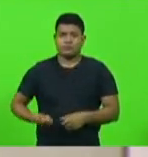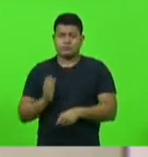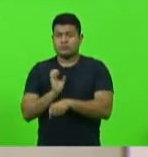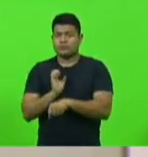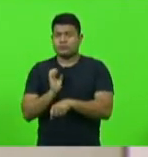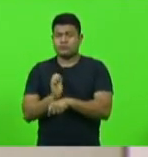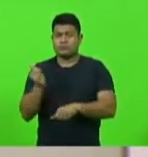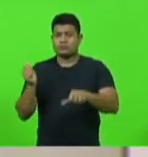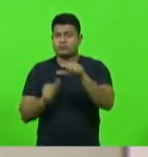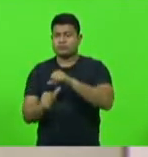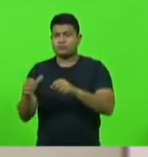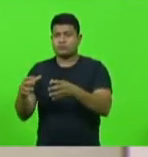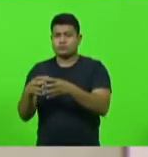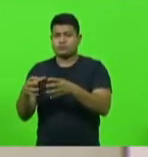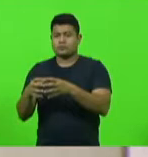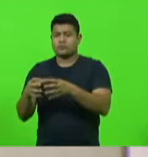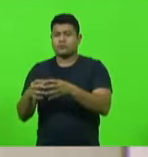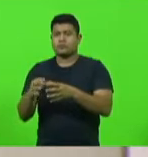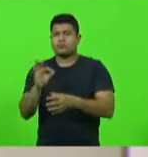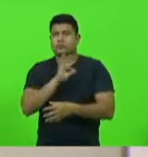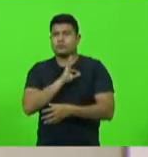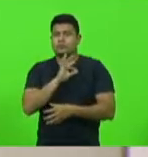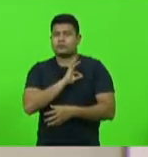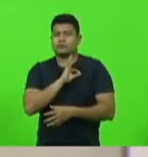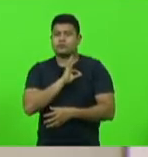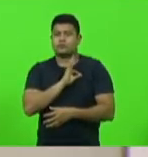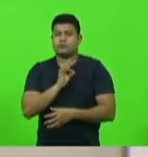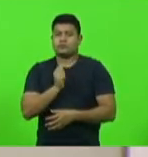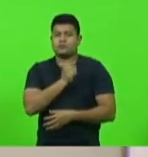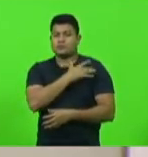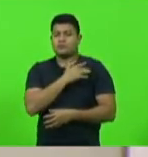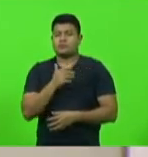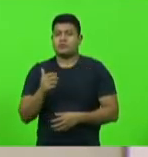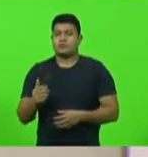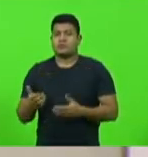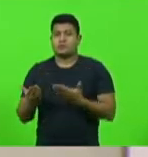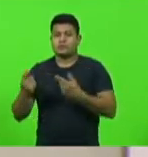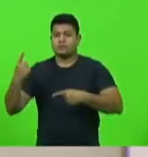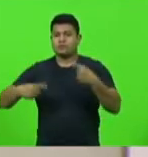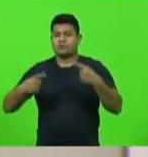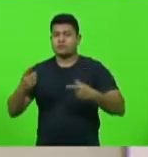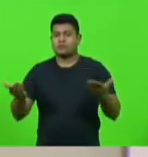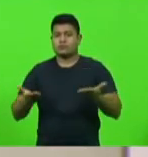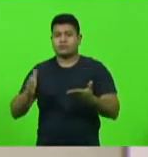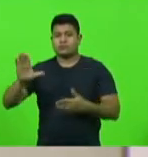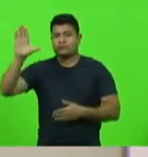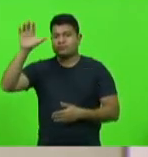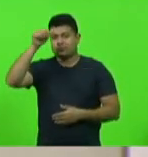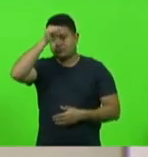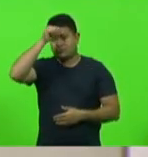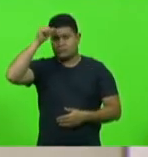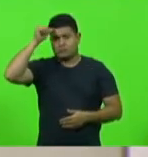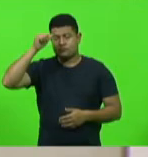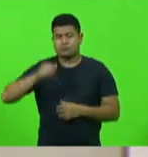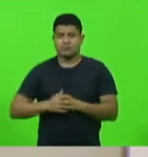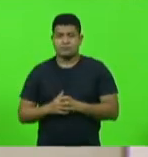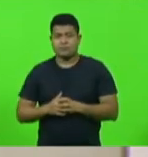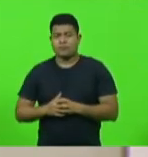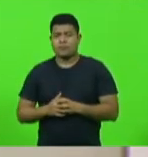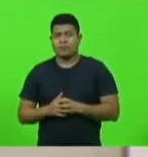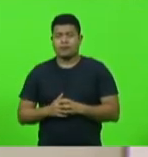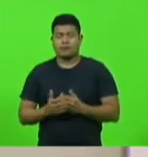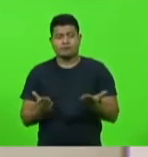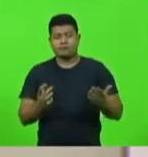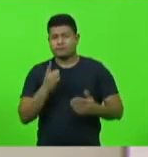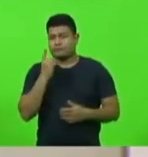de Polícia do município de Xanxerê em batalhão. Em discussão. Para discutir a matéria, com a palavra o deputado Adrianinho. Senhor presidente, senhoras e